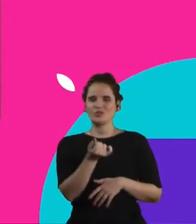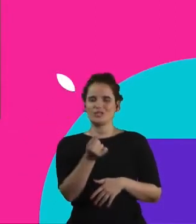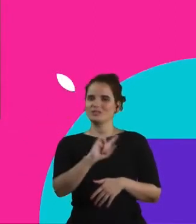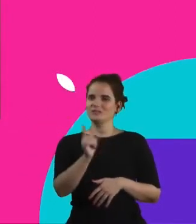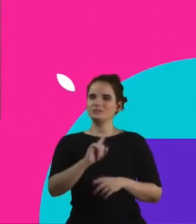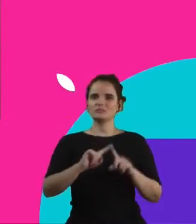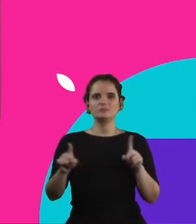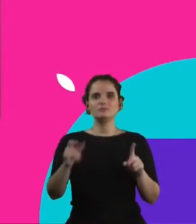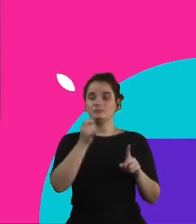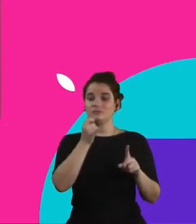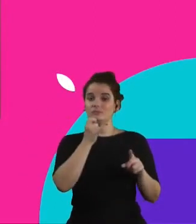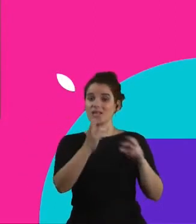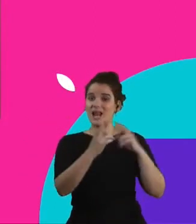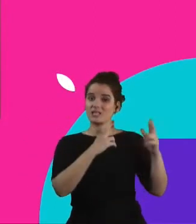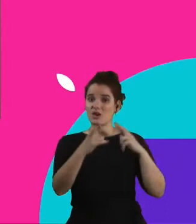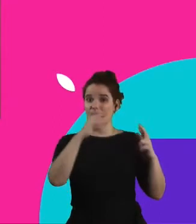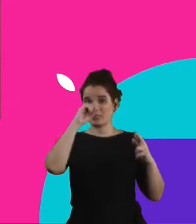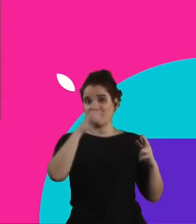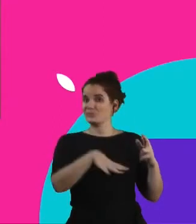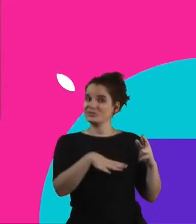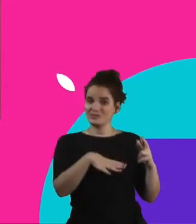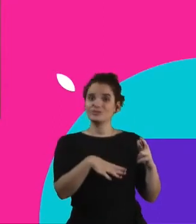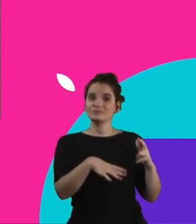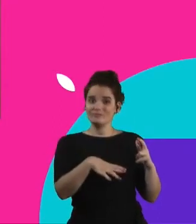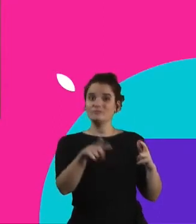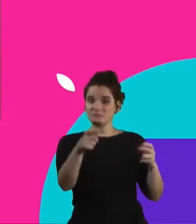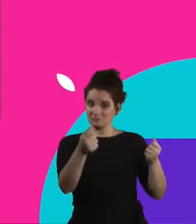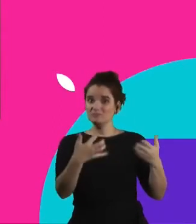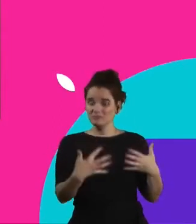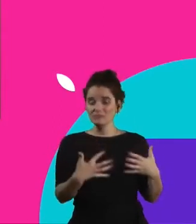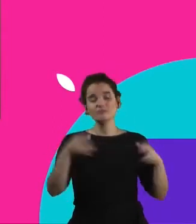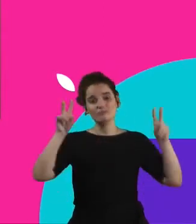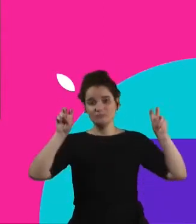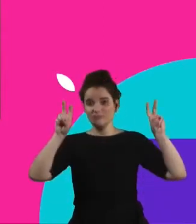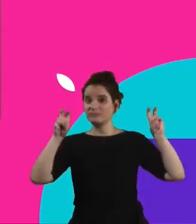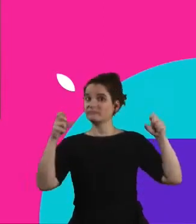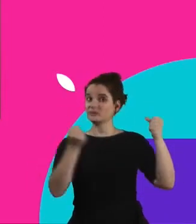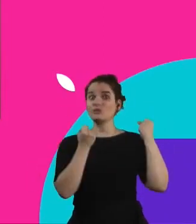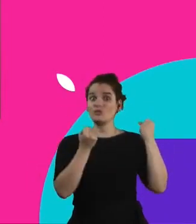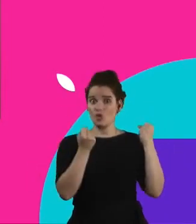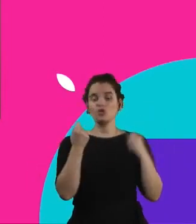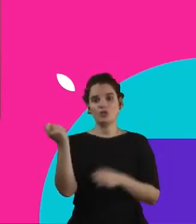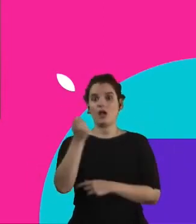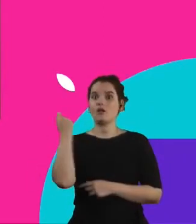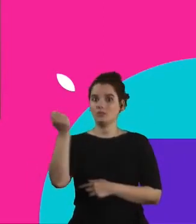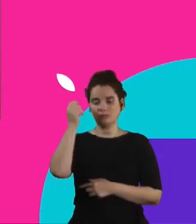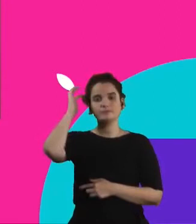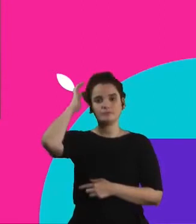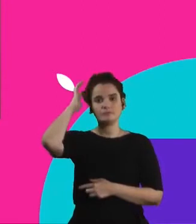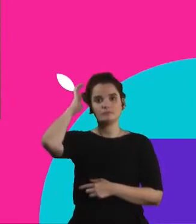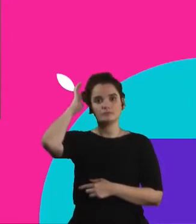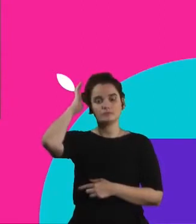os relacionamentos abusivos, né, que você trouxe, e é um tema tão forte, né? E dessa